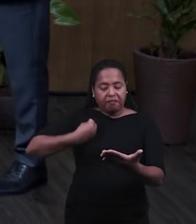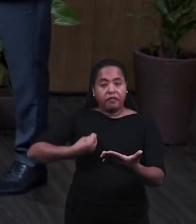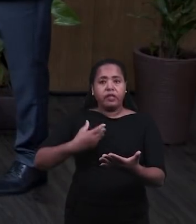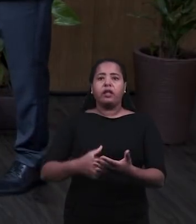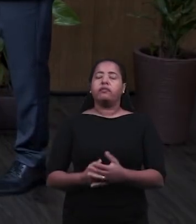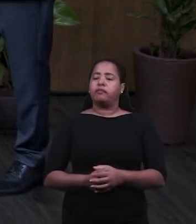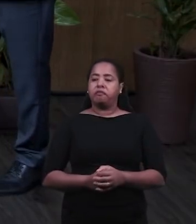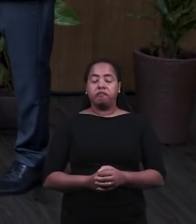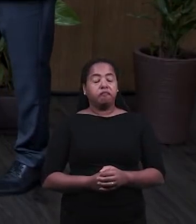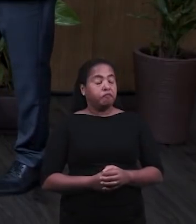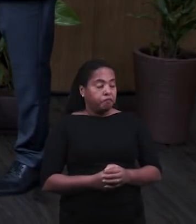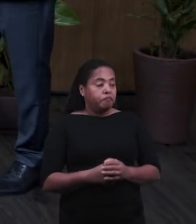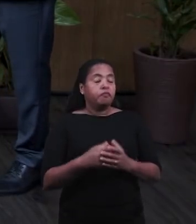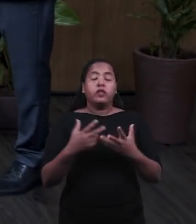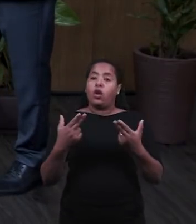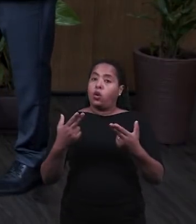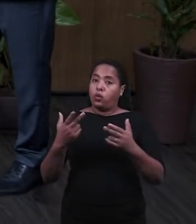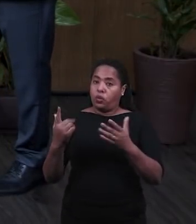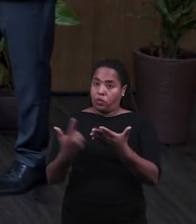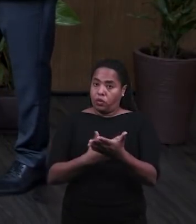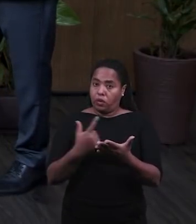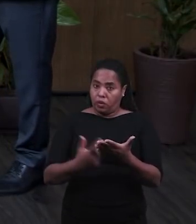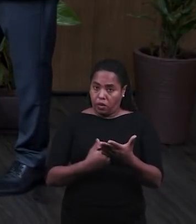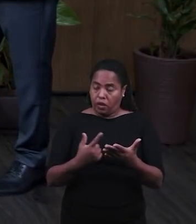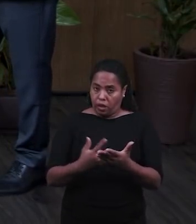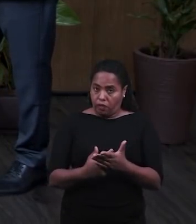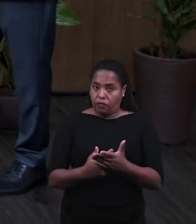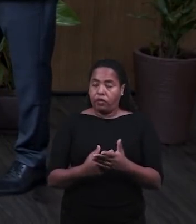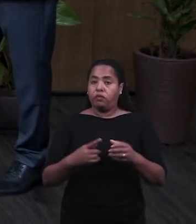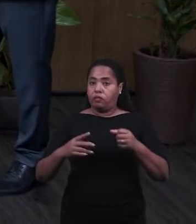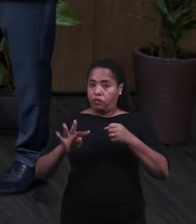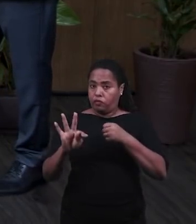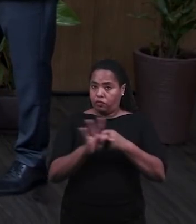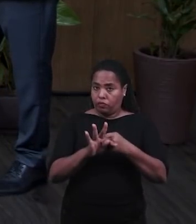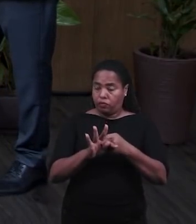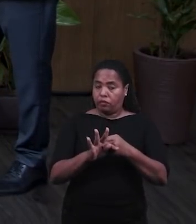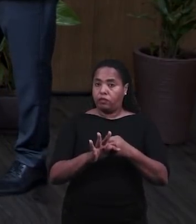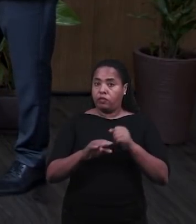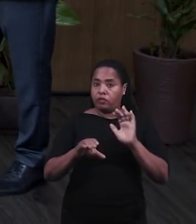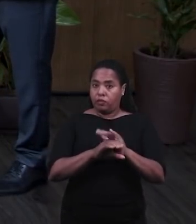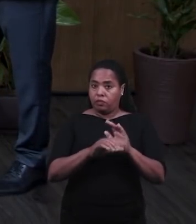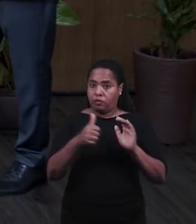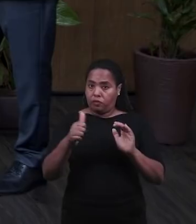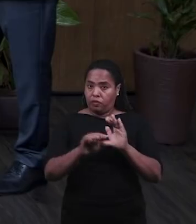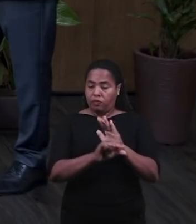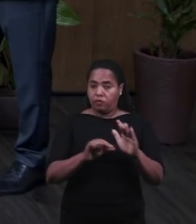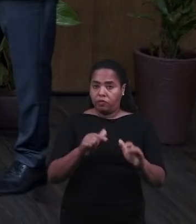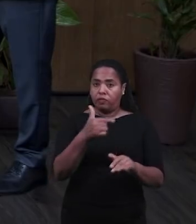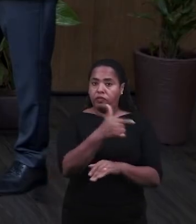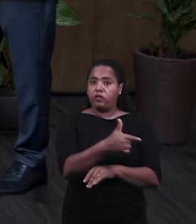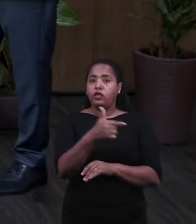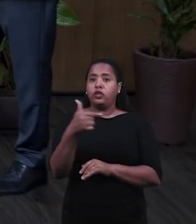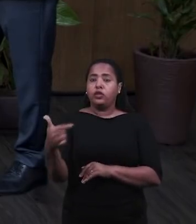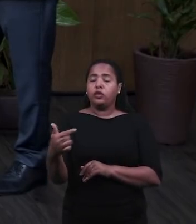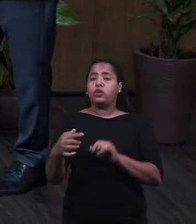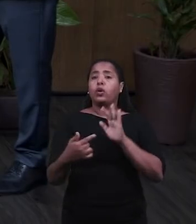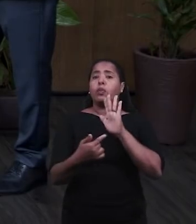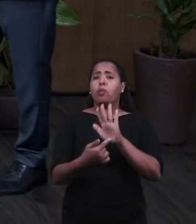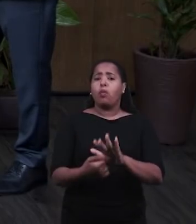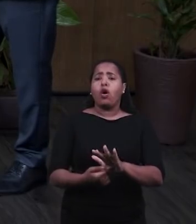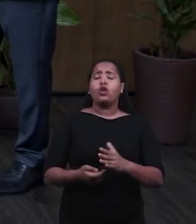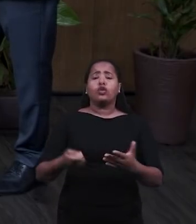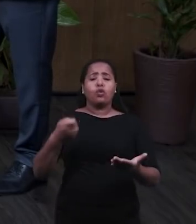registrado no livro de Tiago, capítulo 1, verso 22. E sede cumpridores